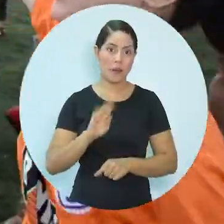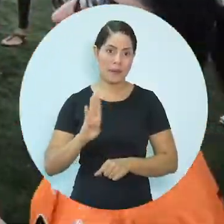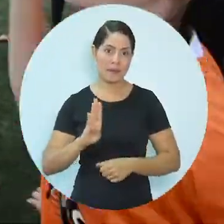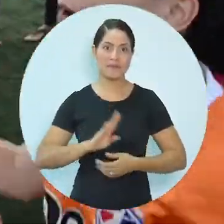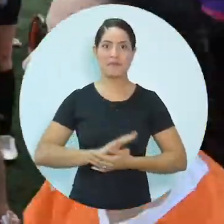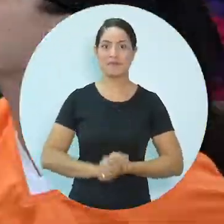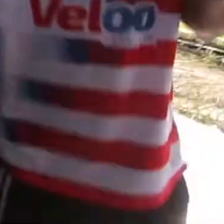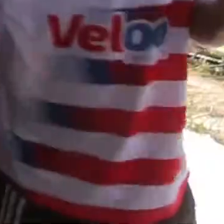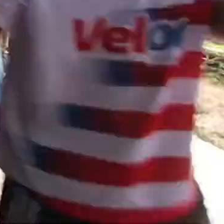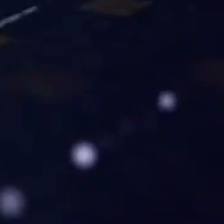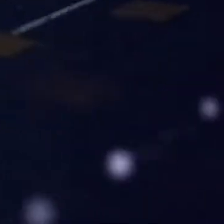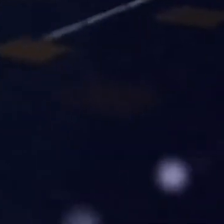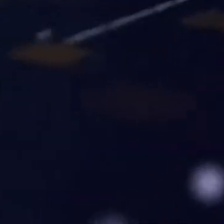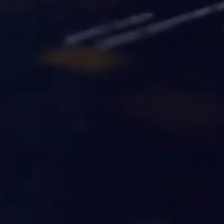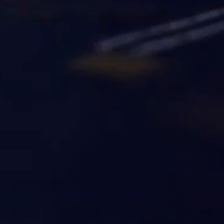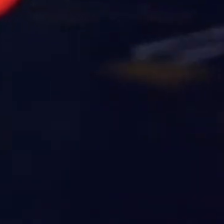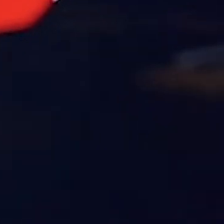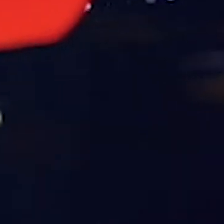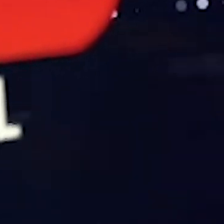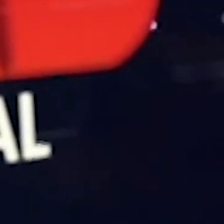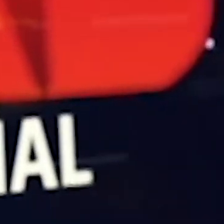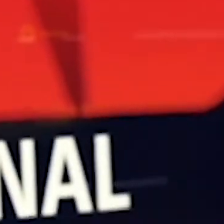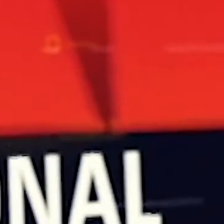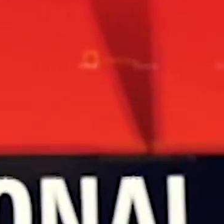Advocacia 2020.